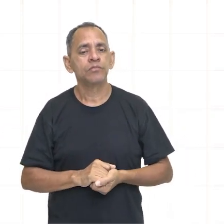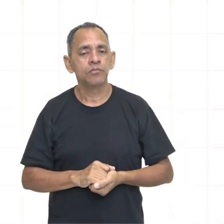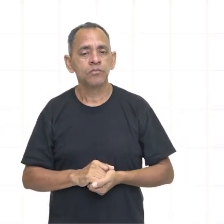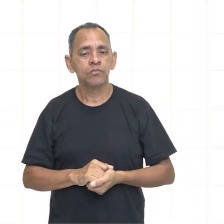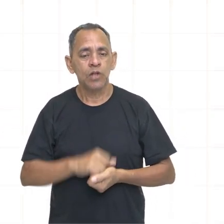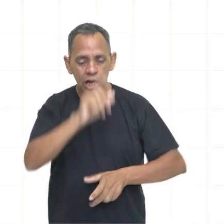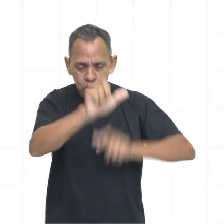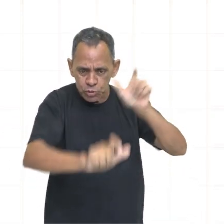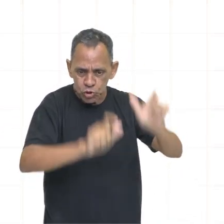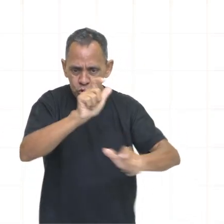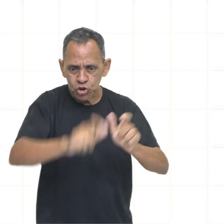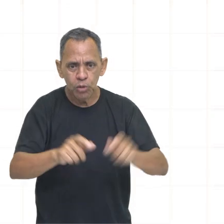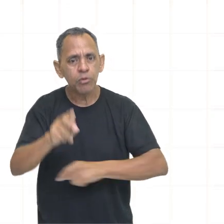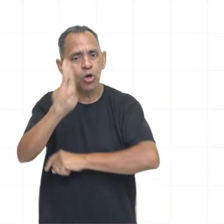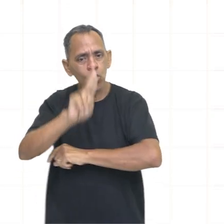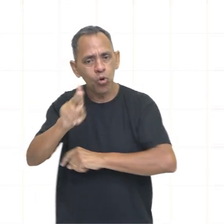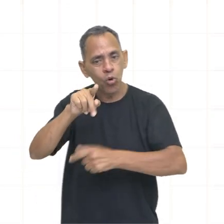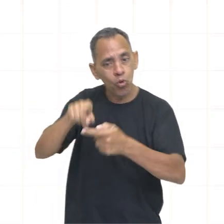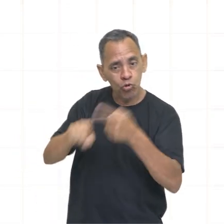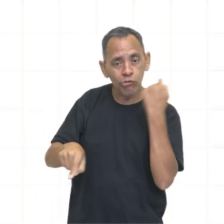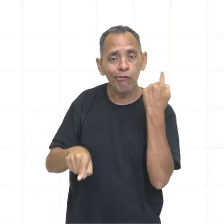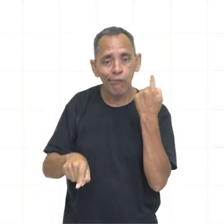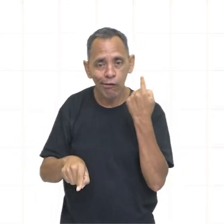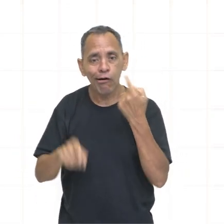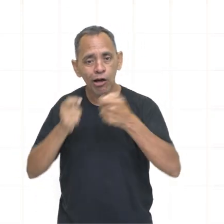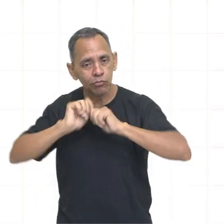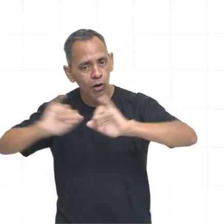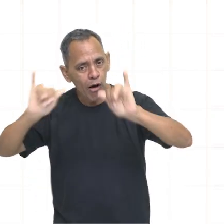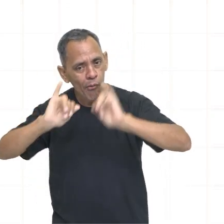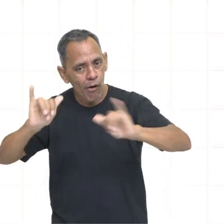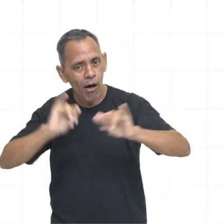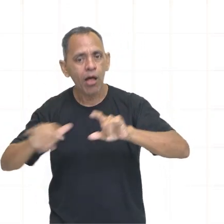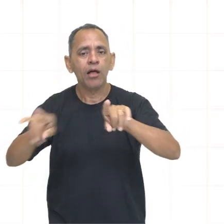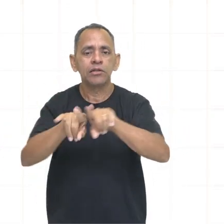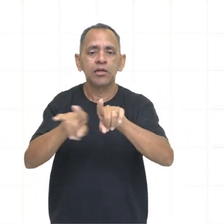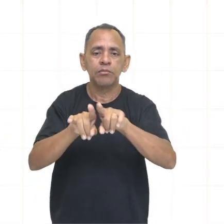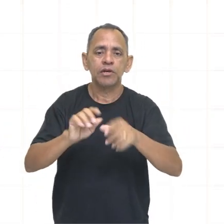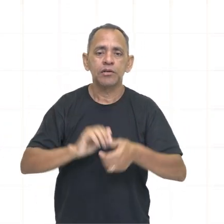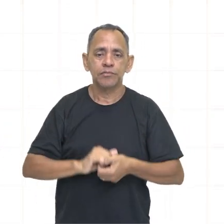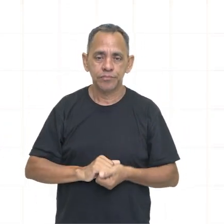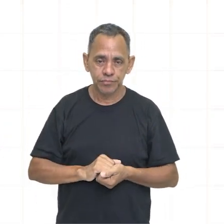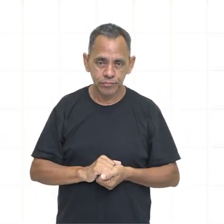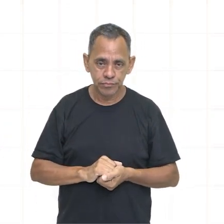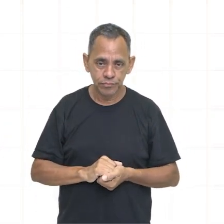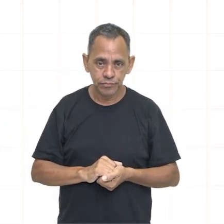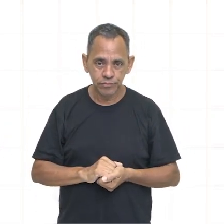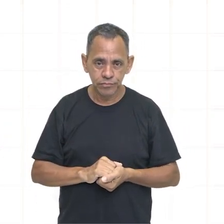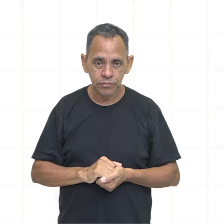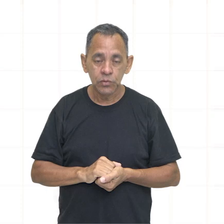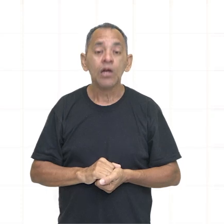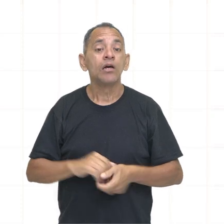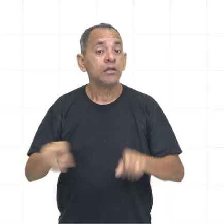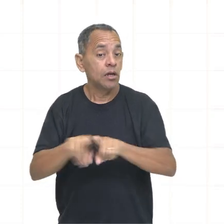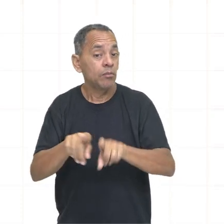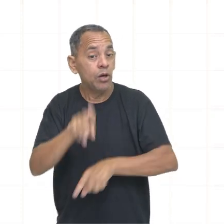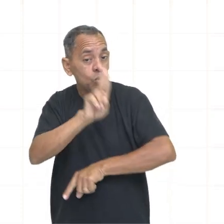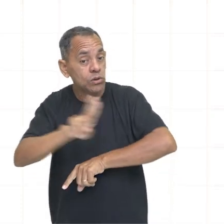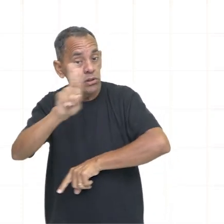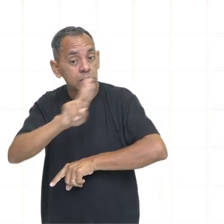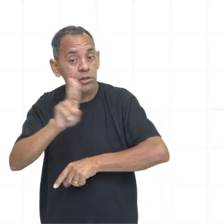o uso da censura e também o uso de propaganda massiva. Quando se fala de propaganda dentro do